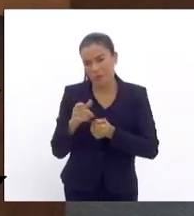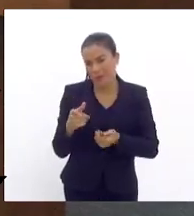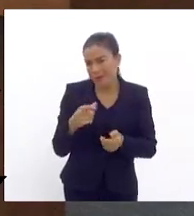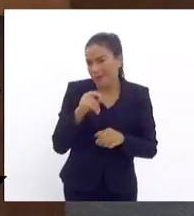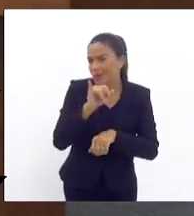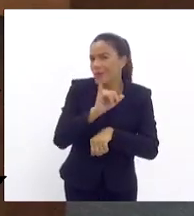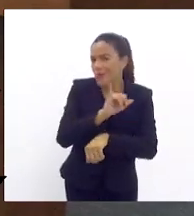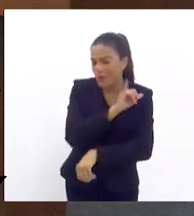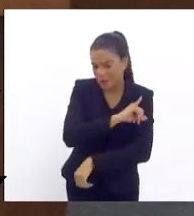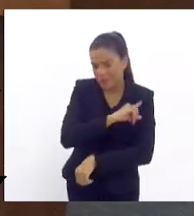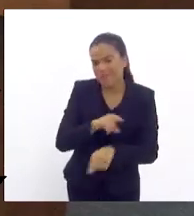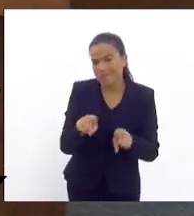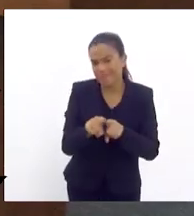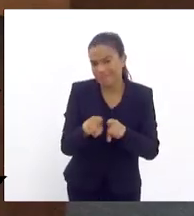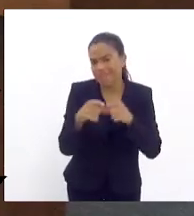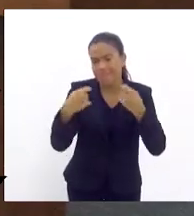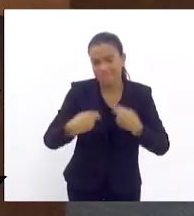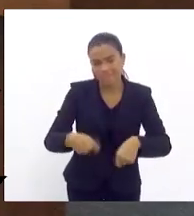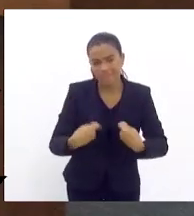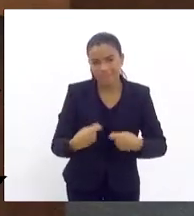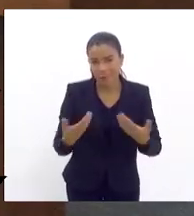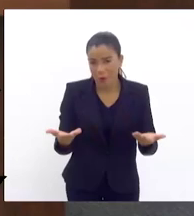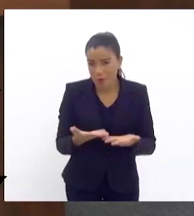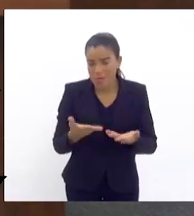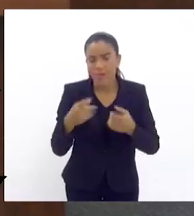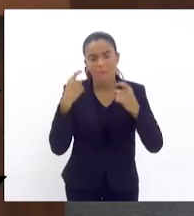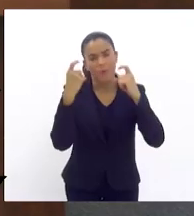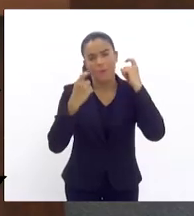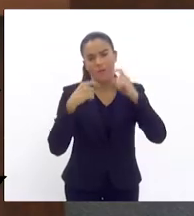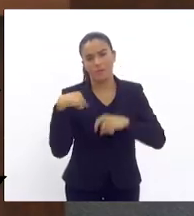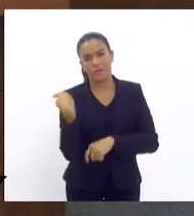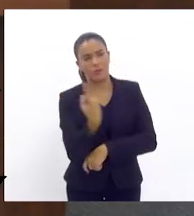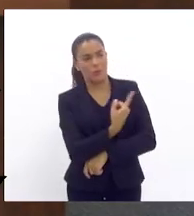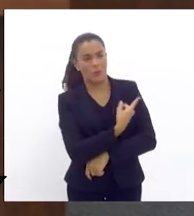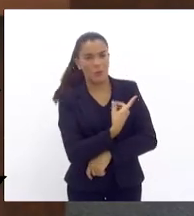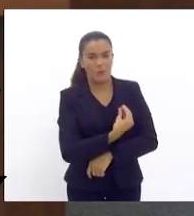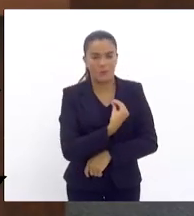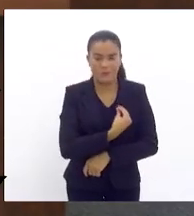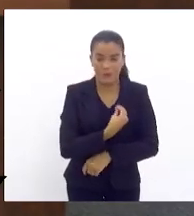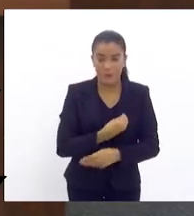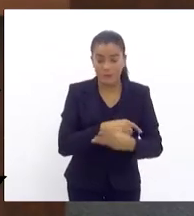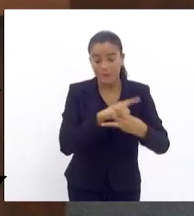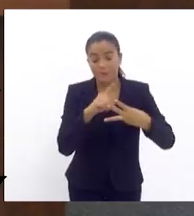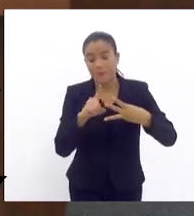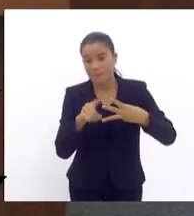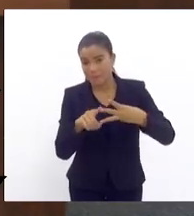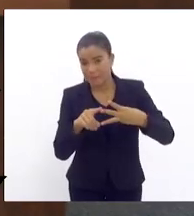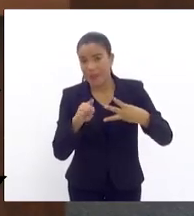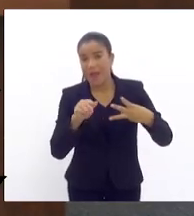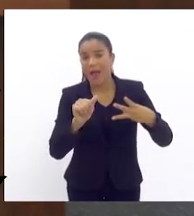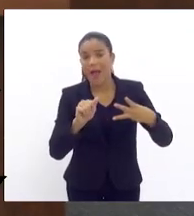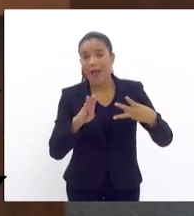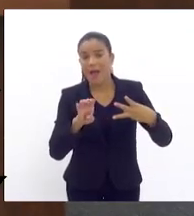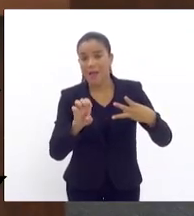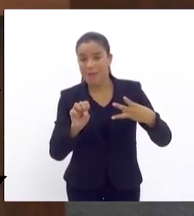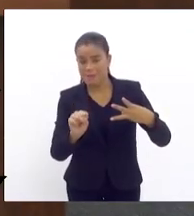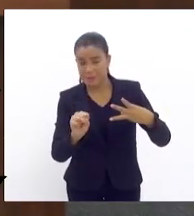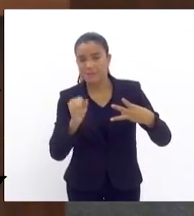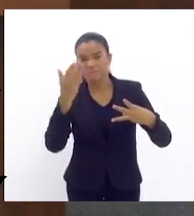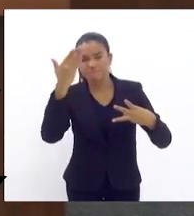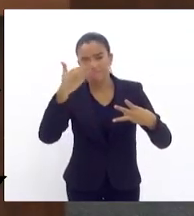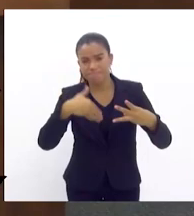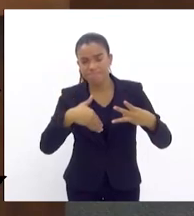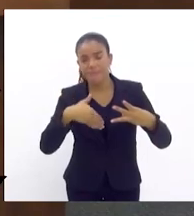deveria ser a maior preocupação hoje de todos os presentes aqui. Segundo ponto que a ABIS traz, como muito